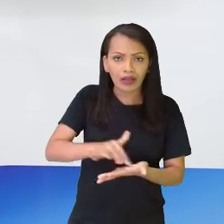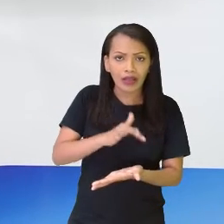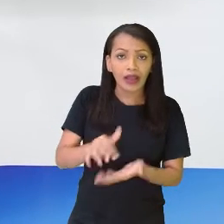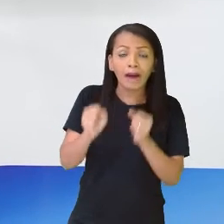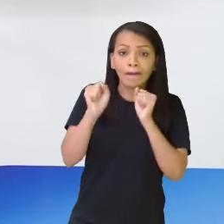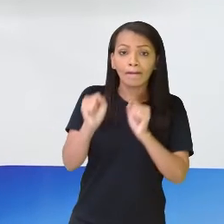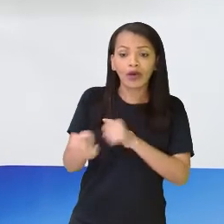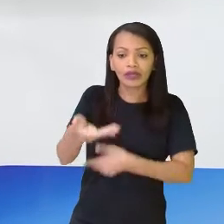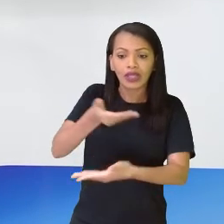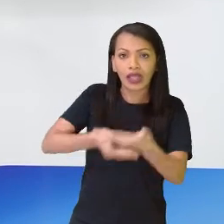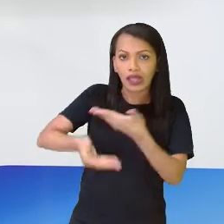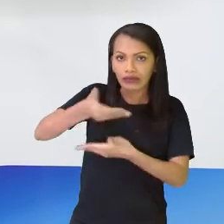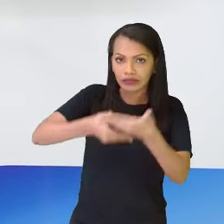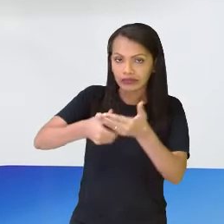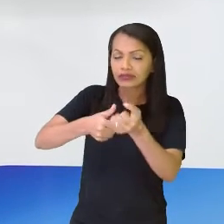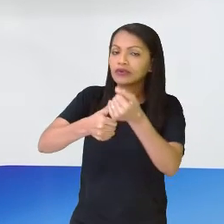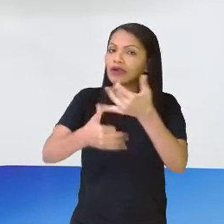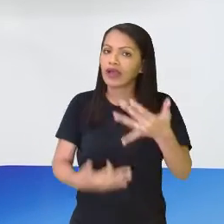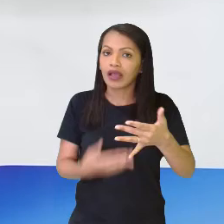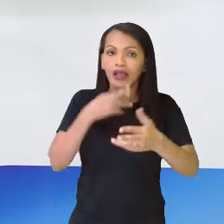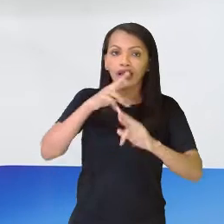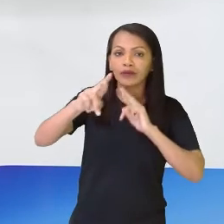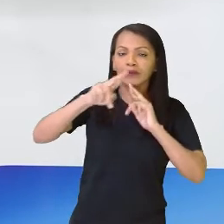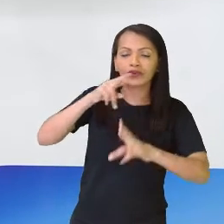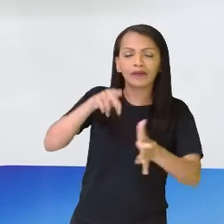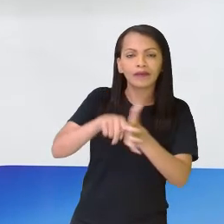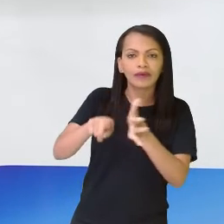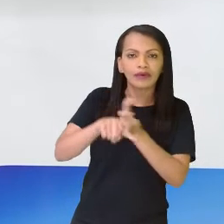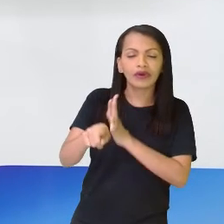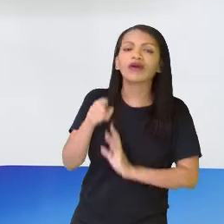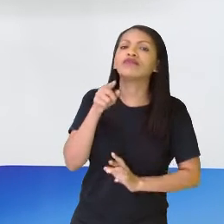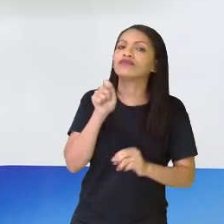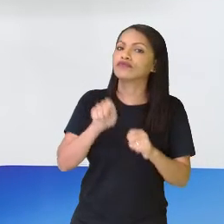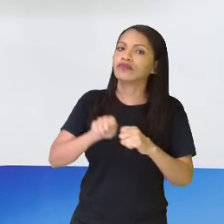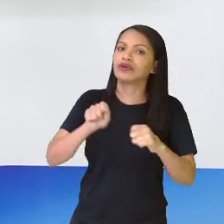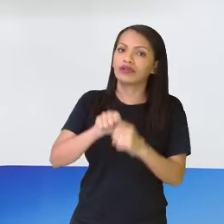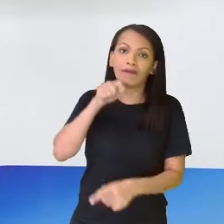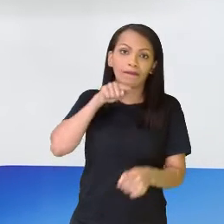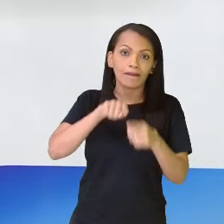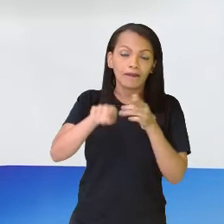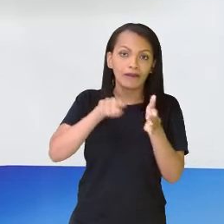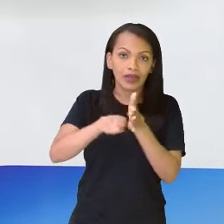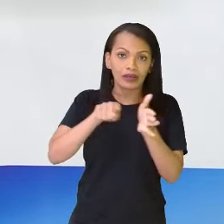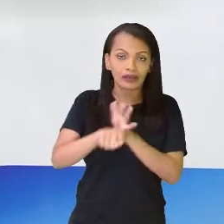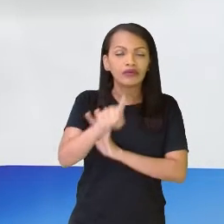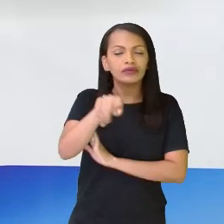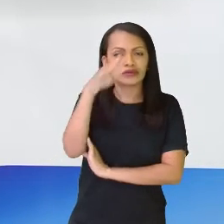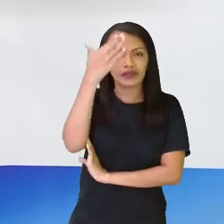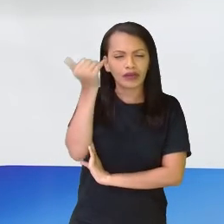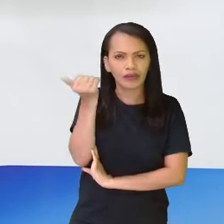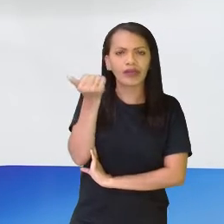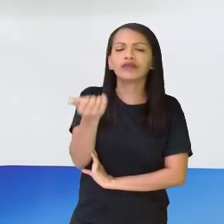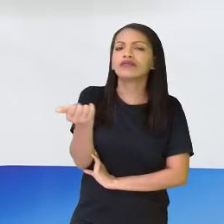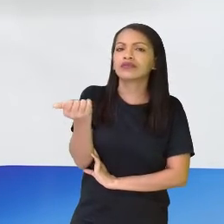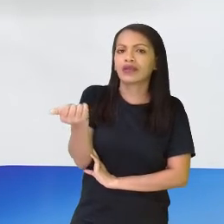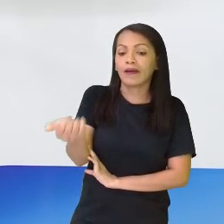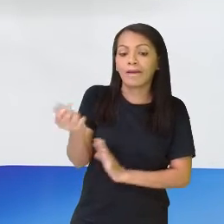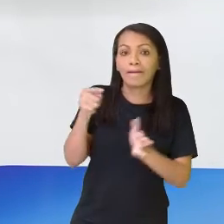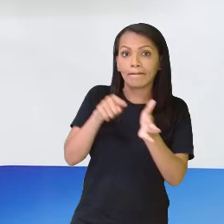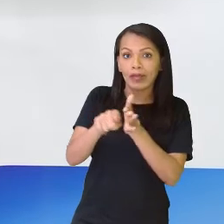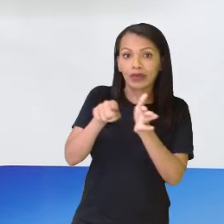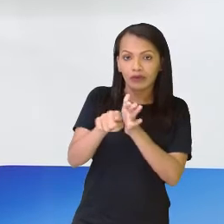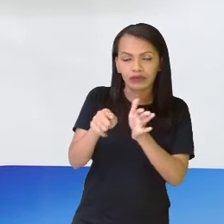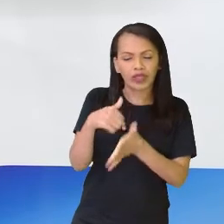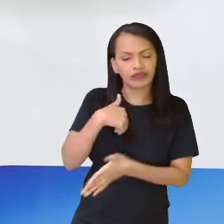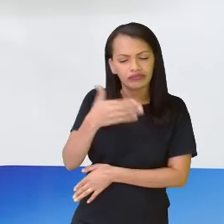poder interagir comigo, responder as minhas perguntas, fazer perguntas. Vocês sabem que eu gosto quando as perguntas de vocês chegam aqui para